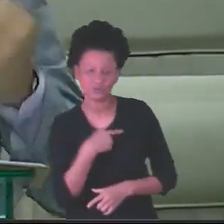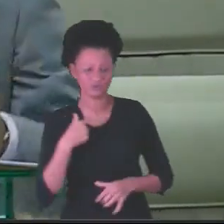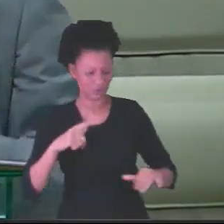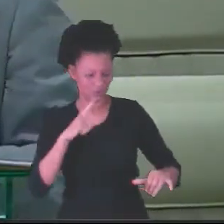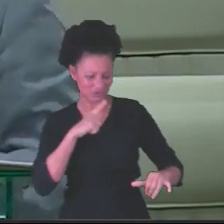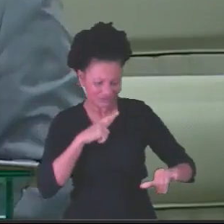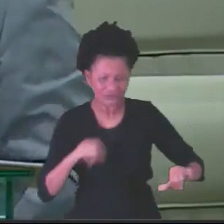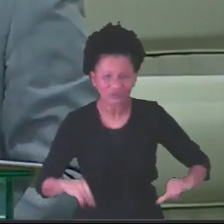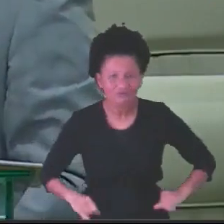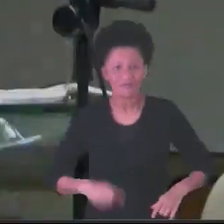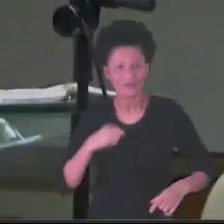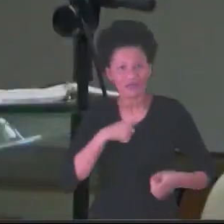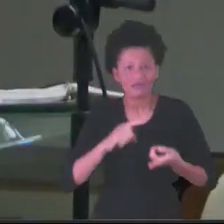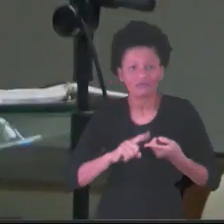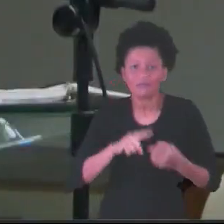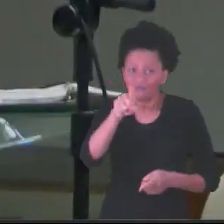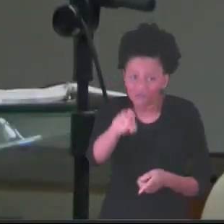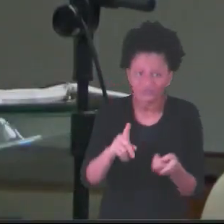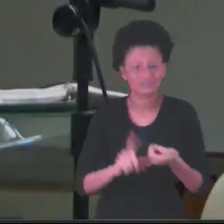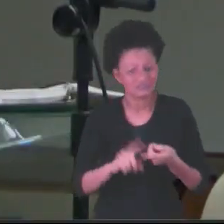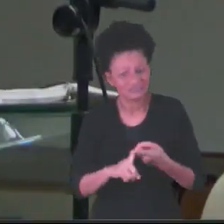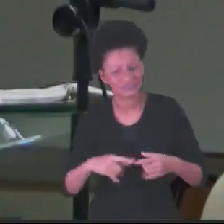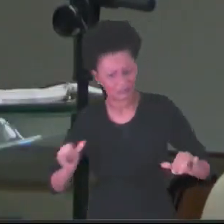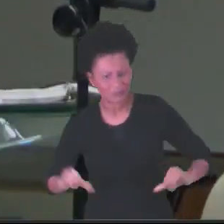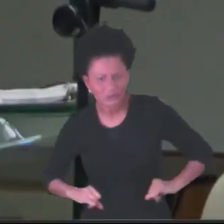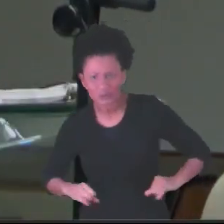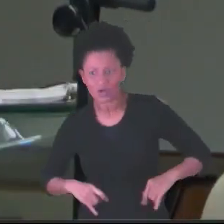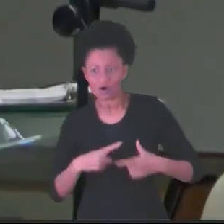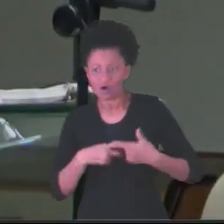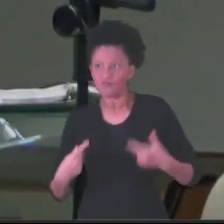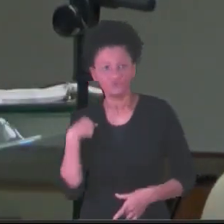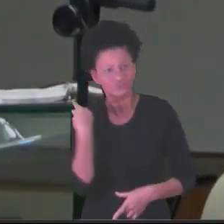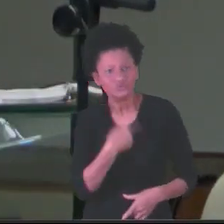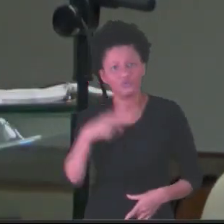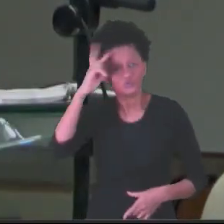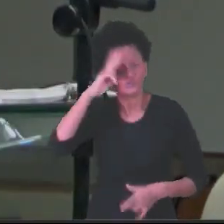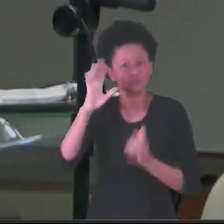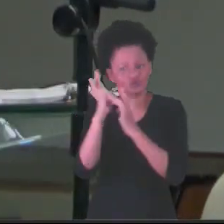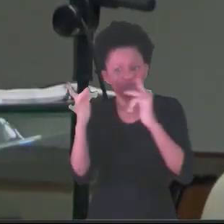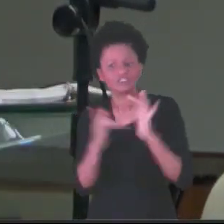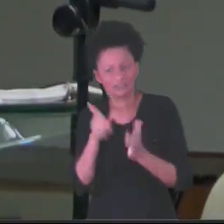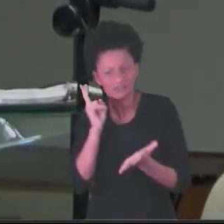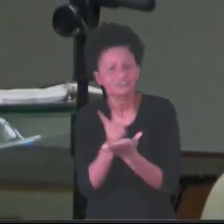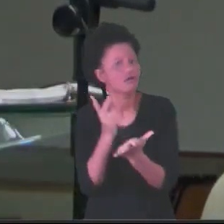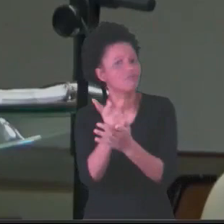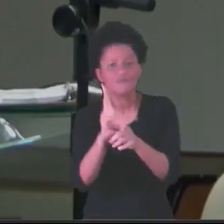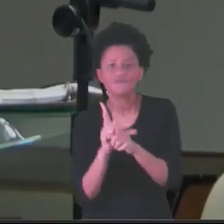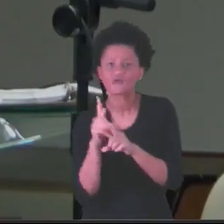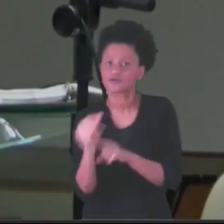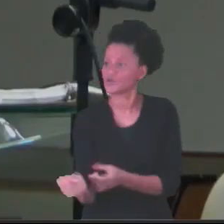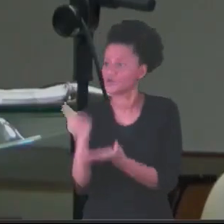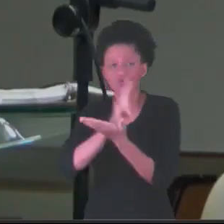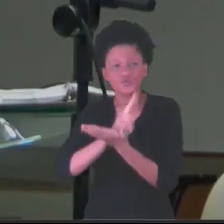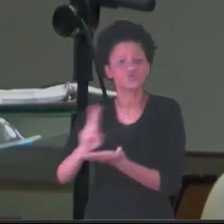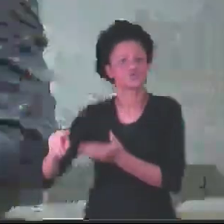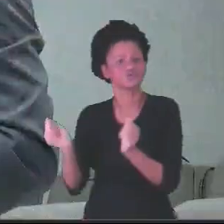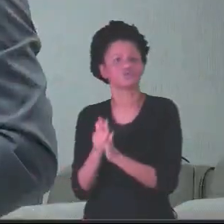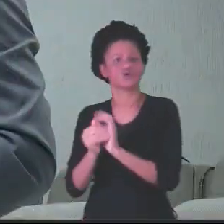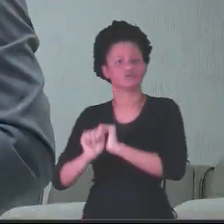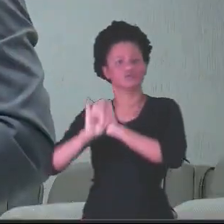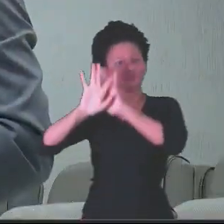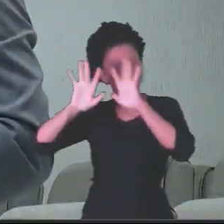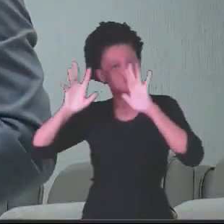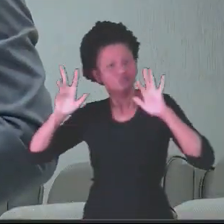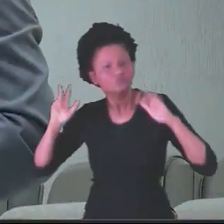por amor a cristo o nosso jesus eles sempre vêm será e o seu nome será